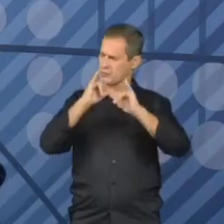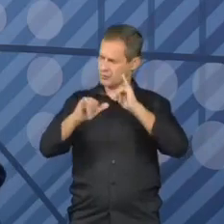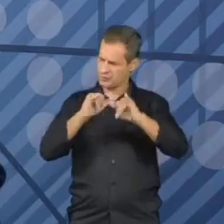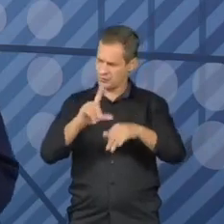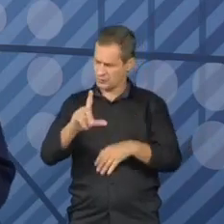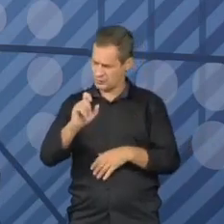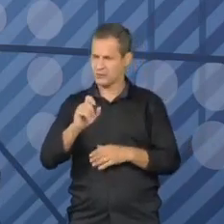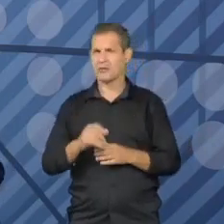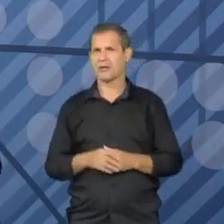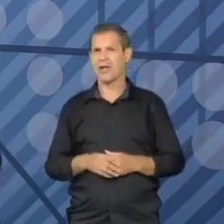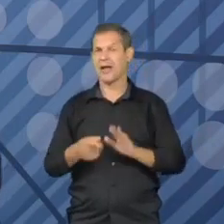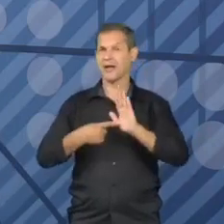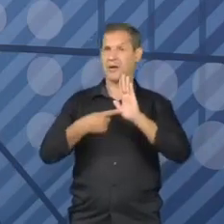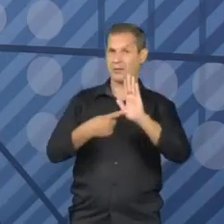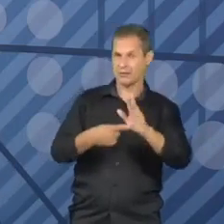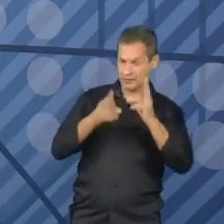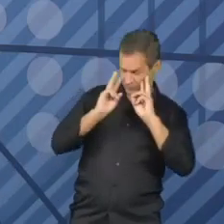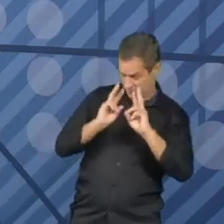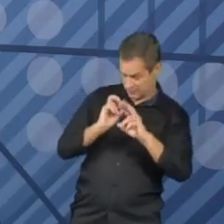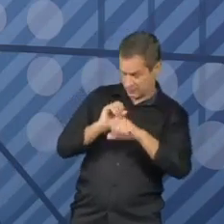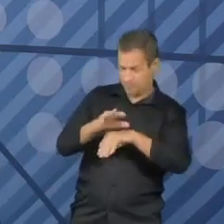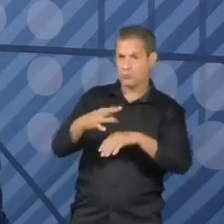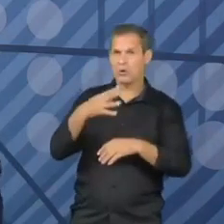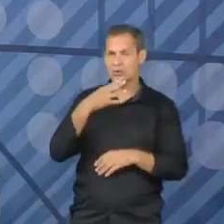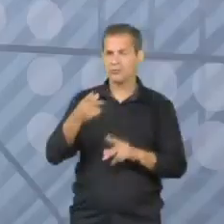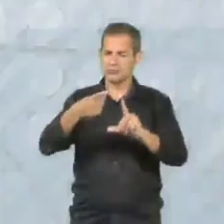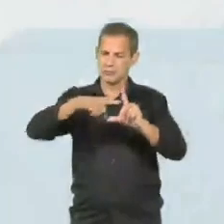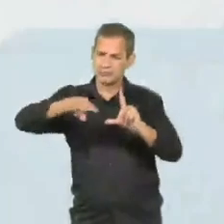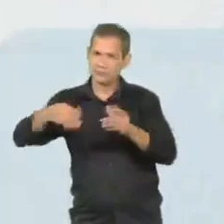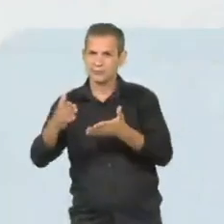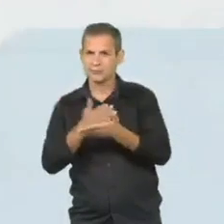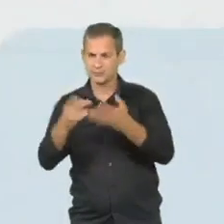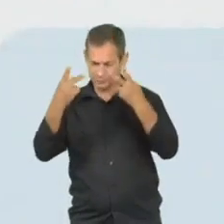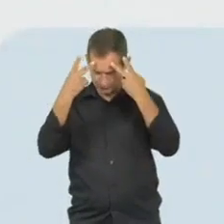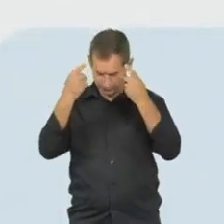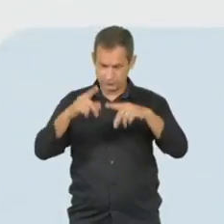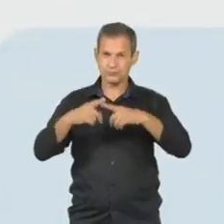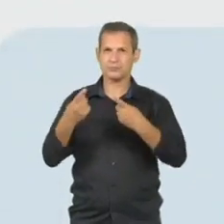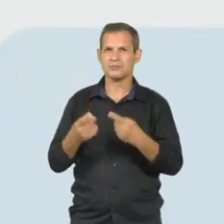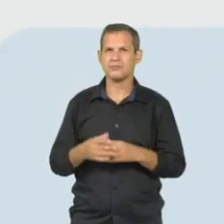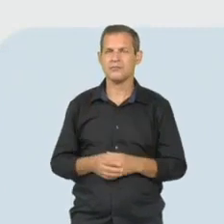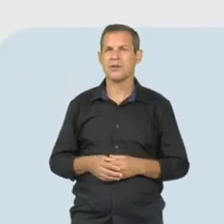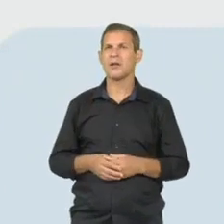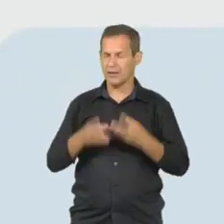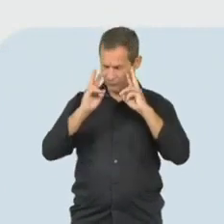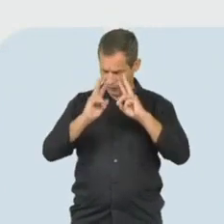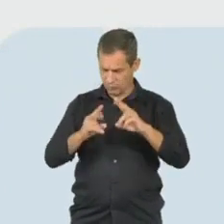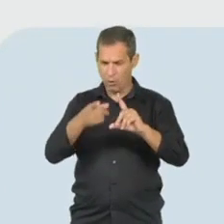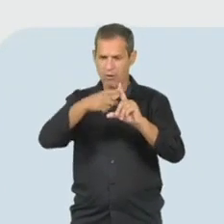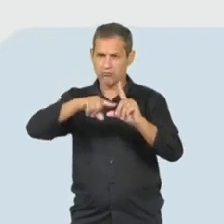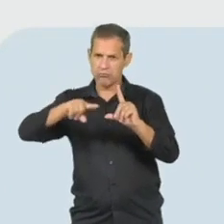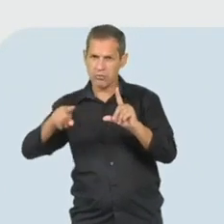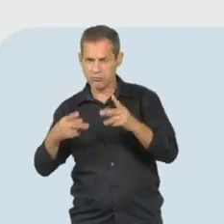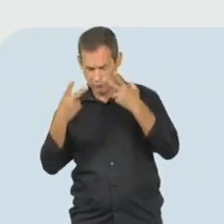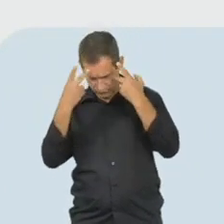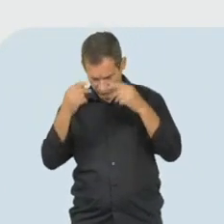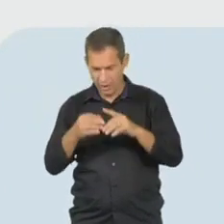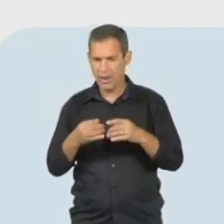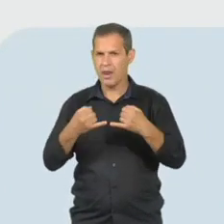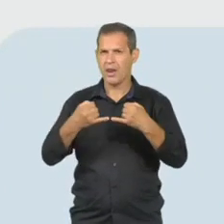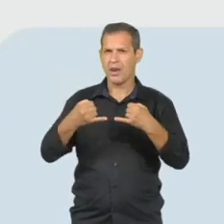elas sejam apresentadas. Vamos conhecer a nossa curva de distribuição normal. Então está aqui, curva normal.